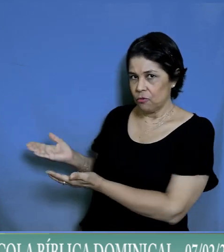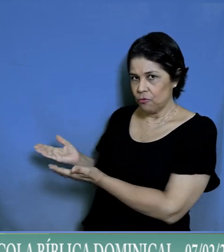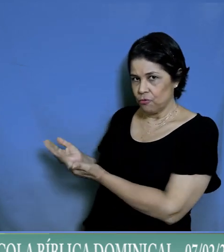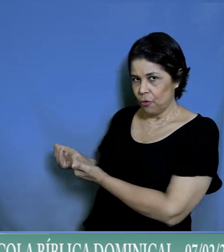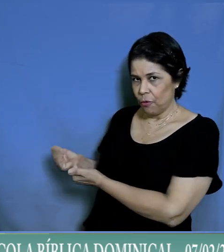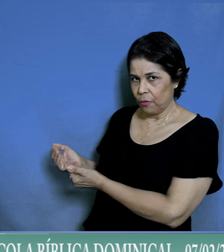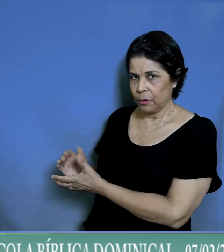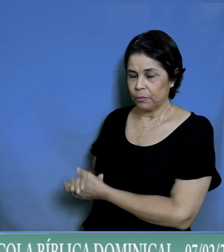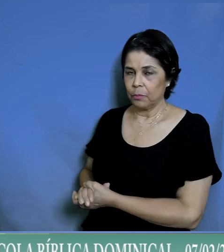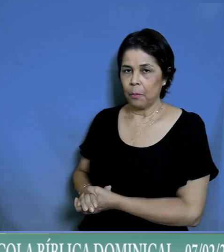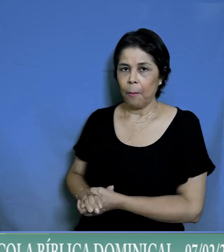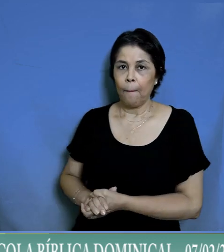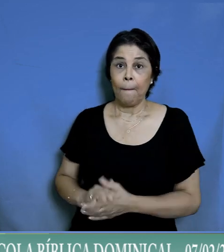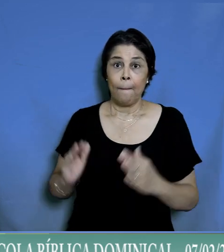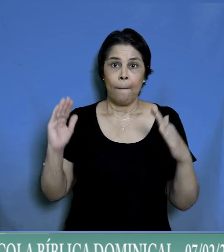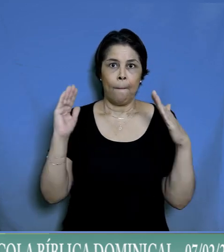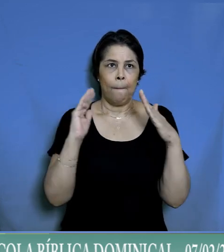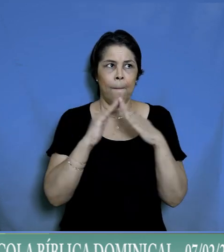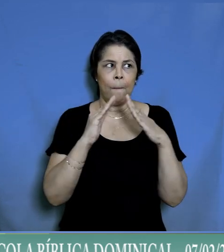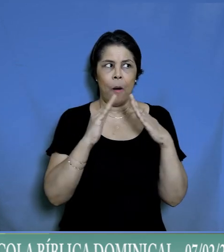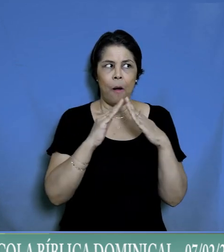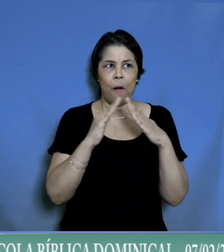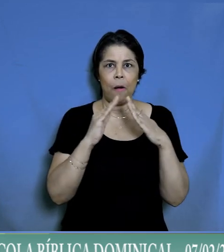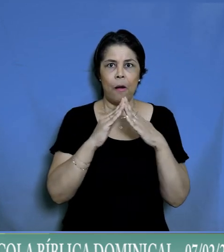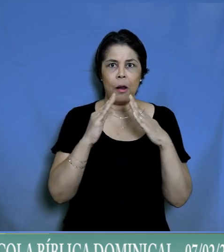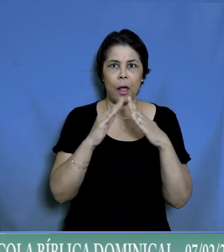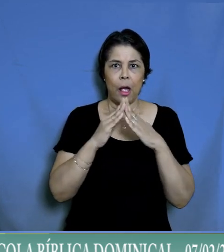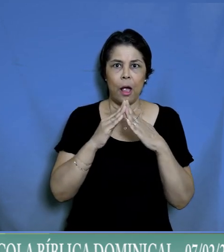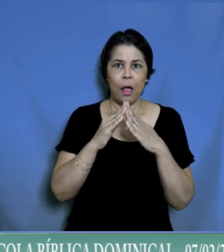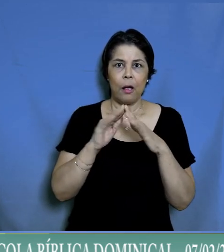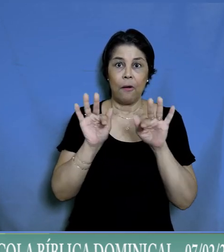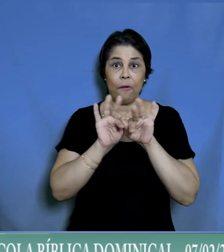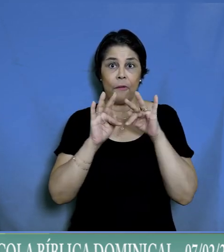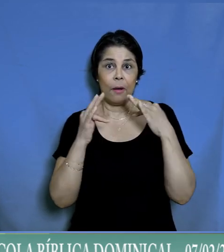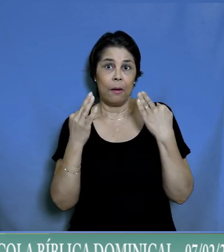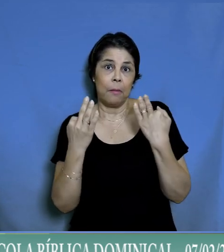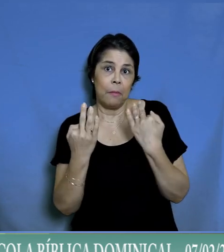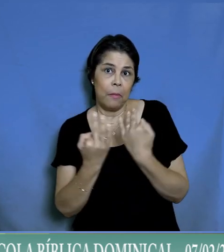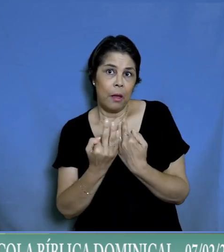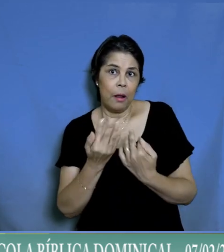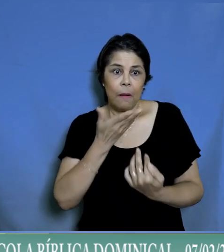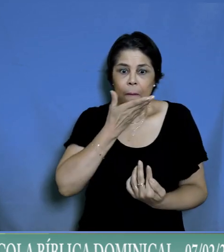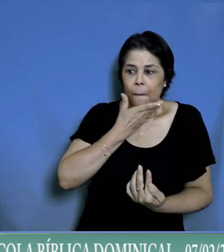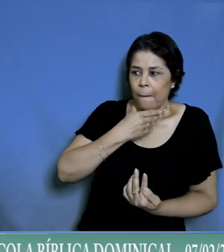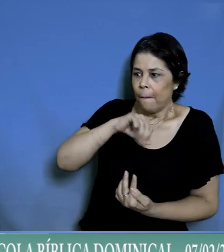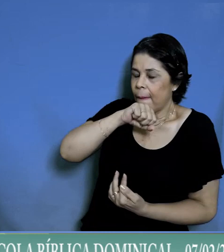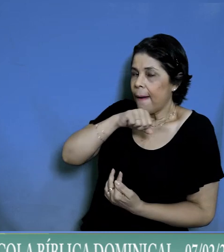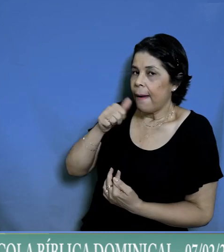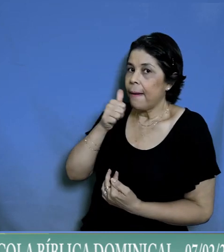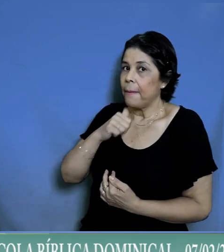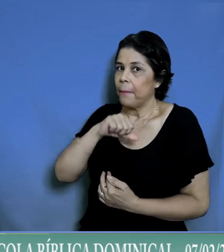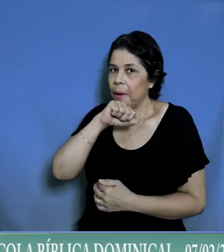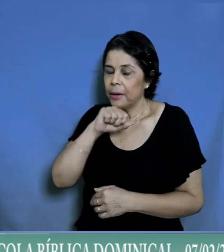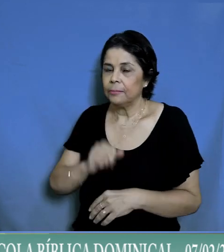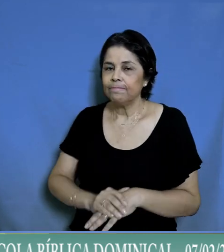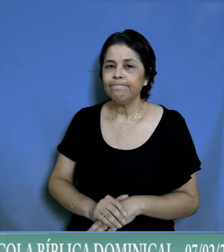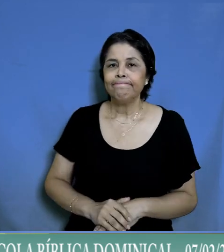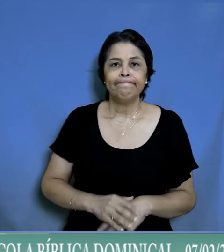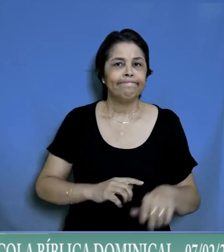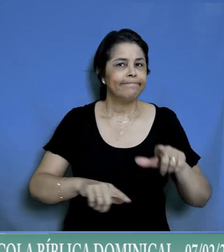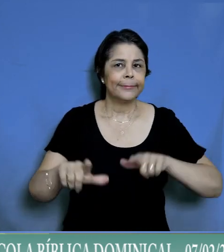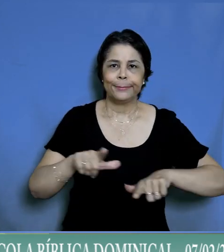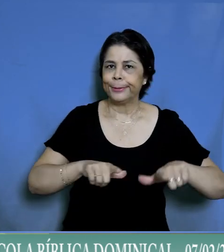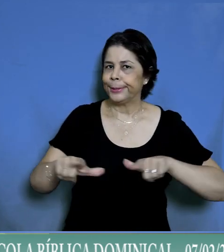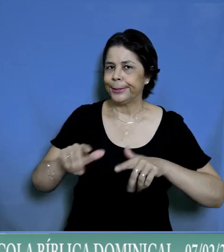Salomão, vai ter como uma formiga, ó preguiçoso. Que interessante a visão que a Bíblia, a visão que